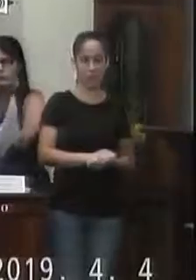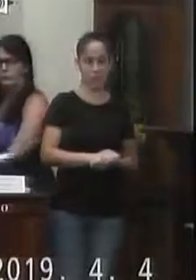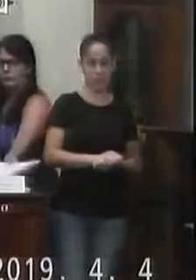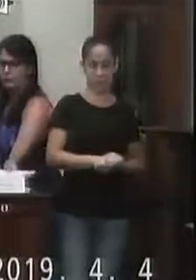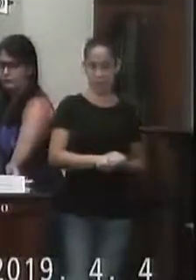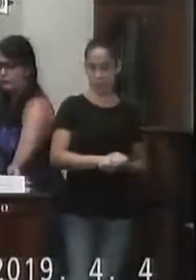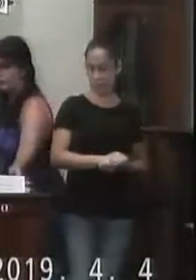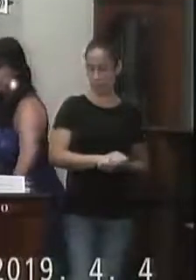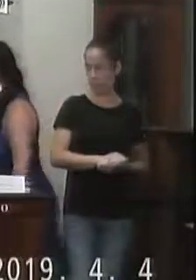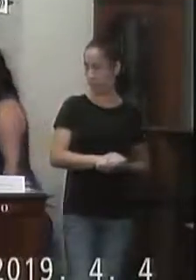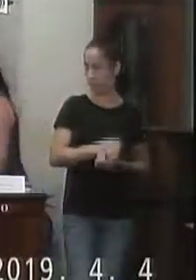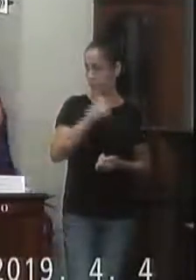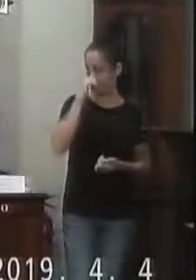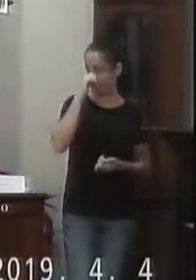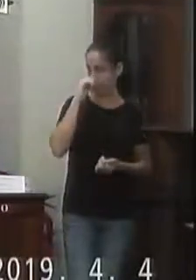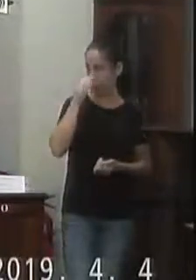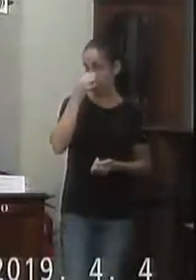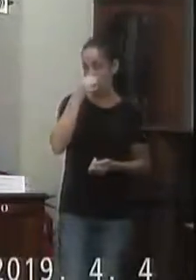Cadê o...